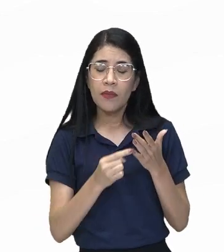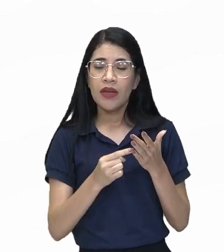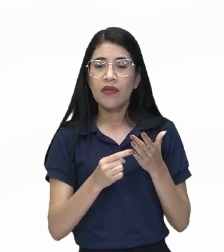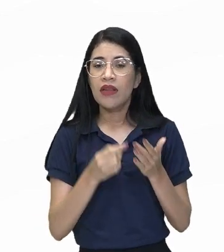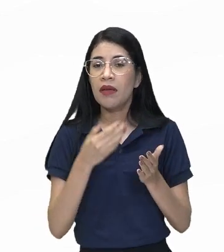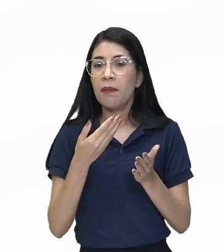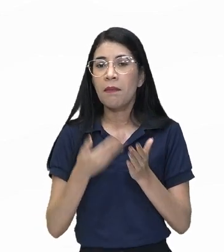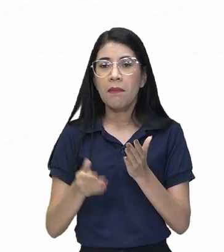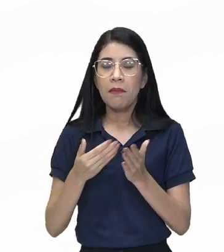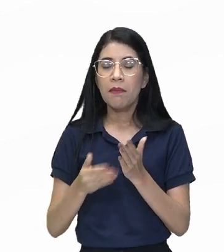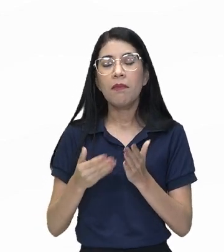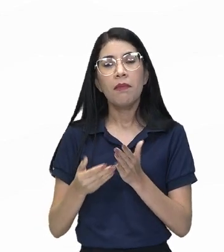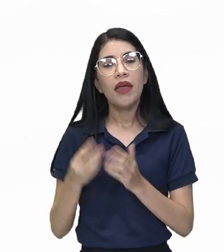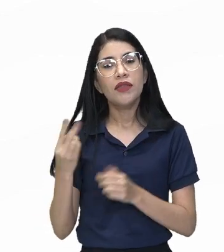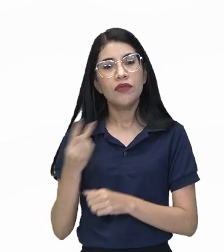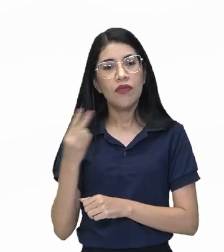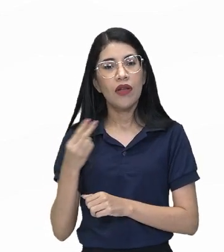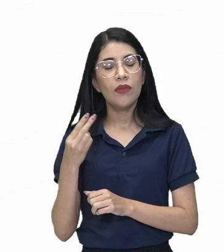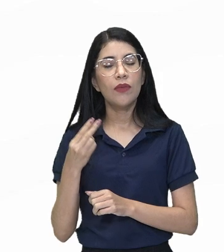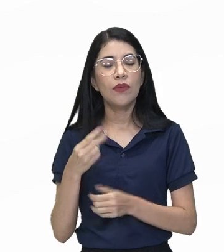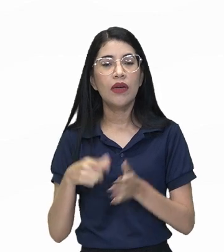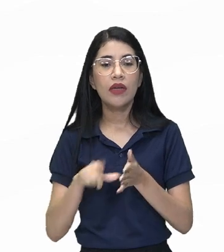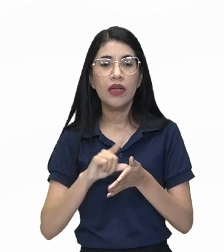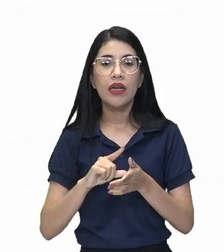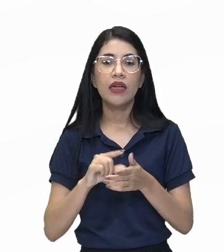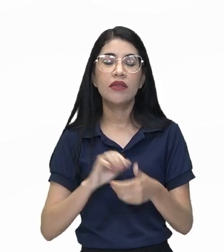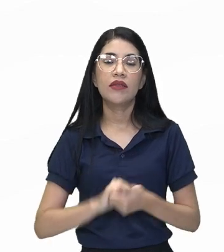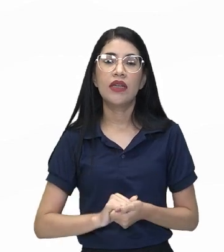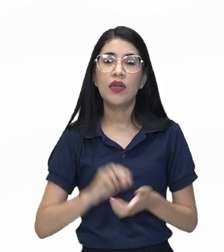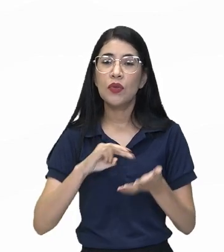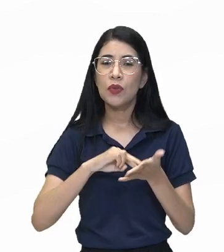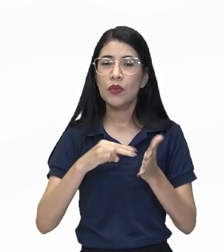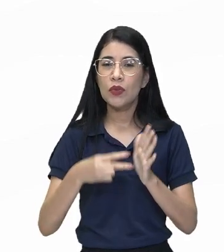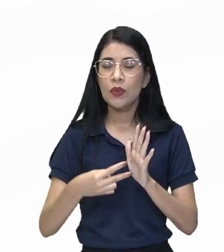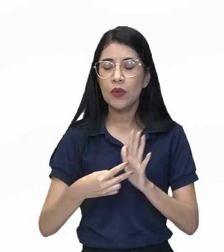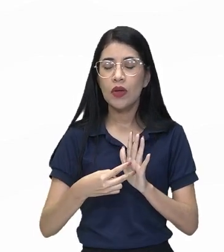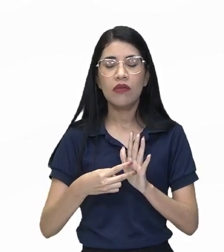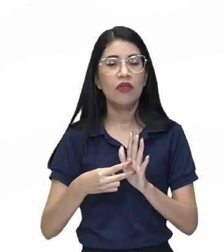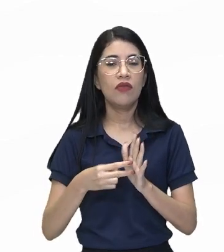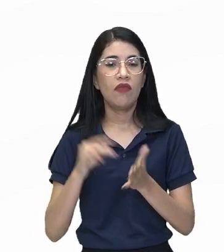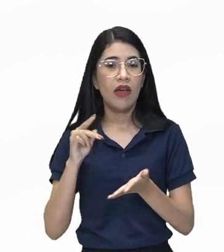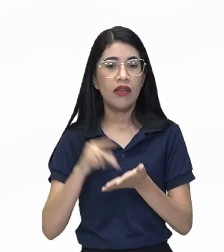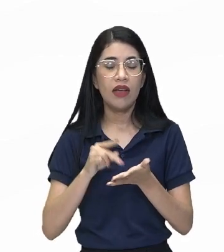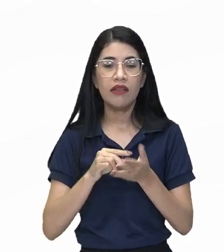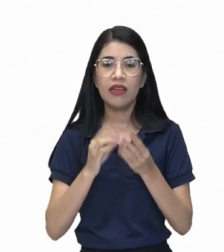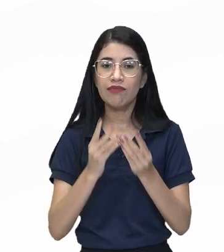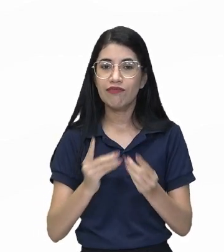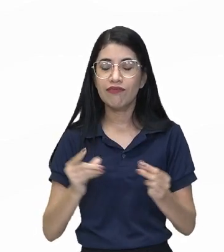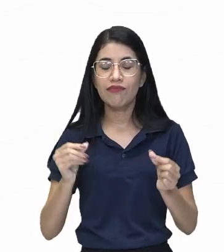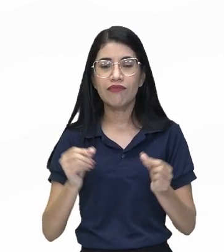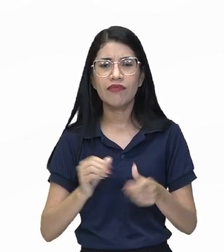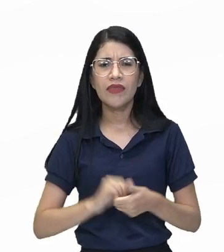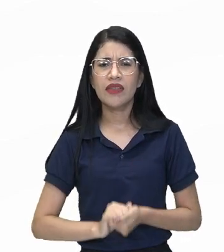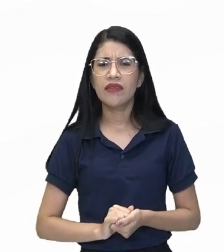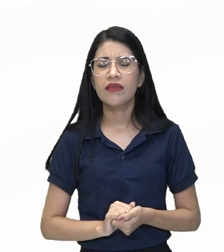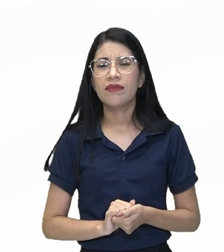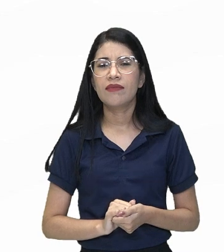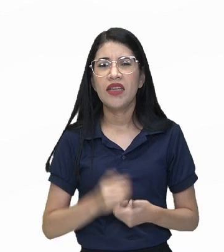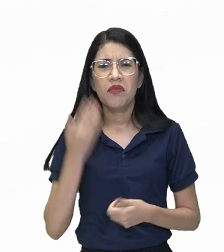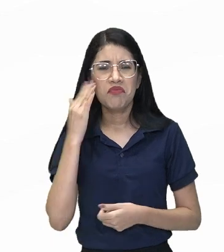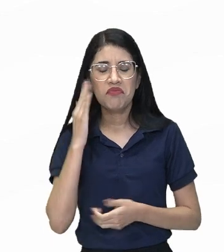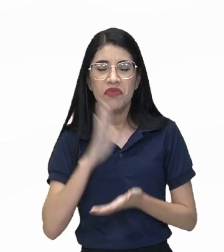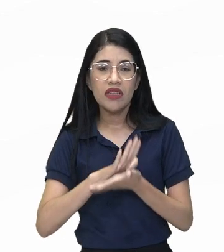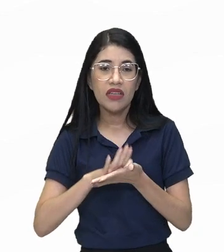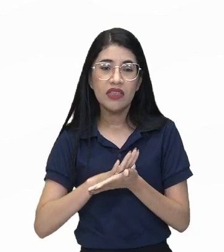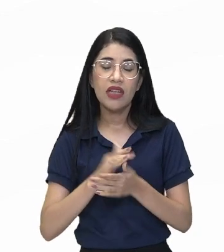valor original, esvaziando o seu sentido genuíno. Professora, a senhora falou, não entendi nada. Então, vamos